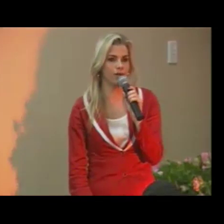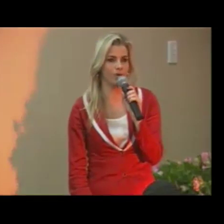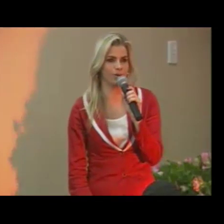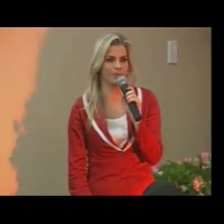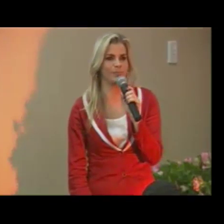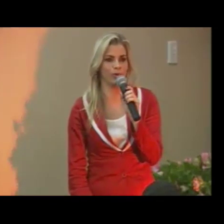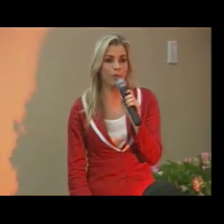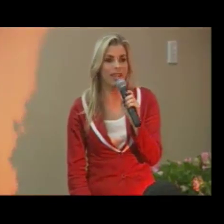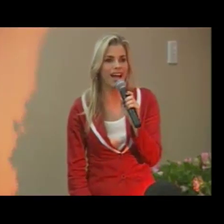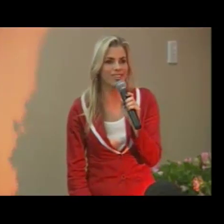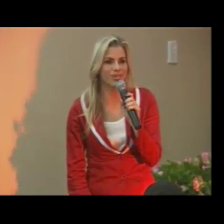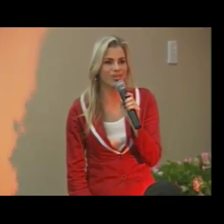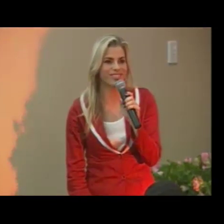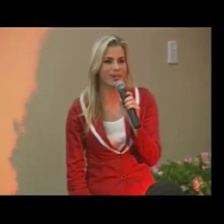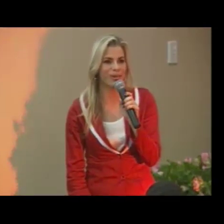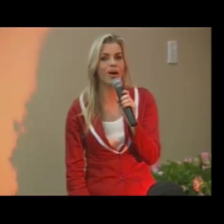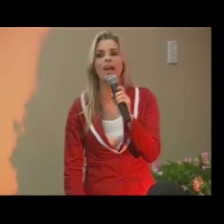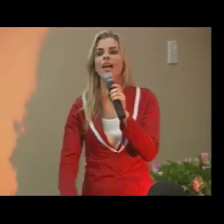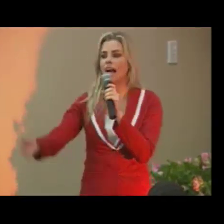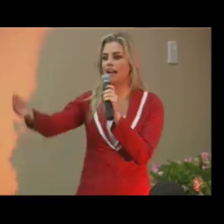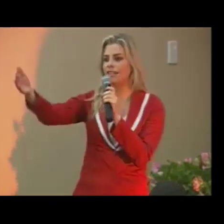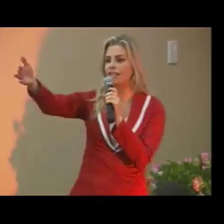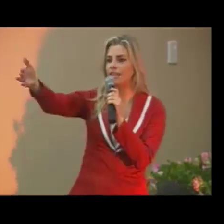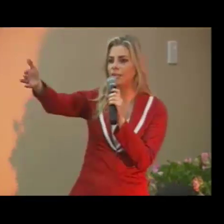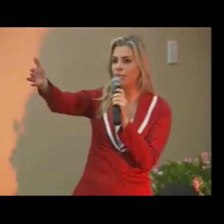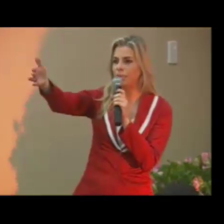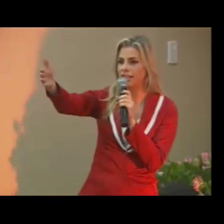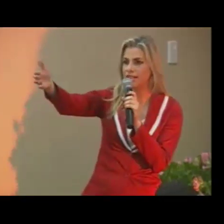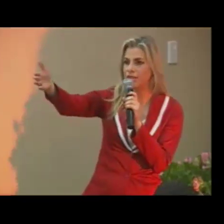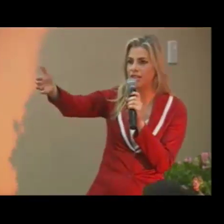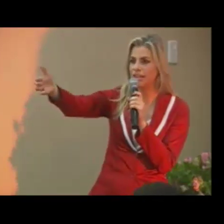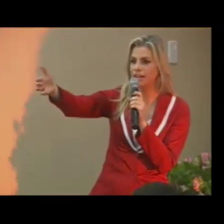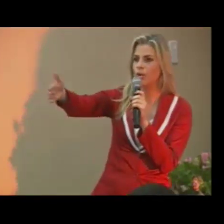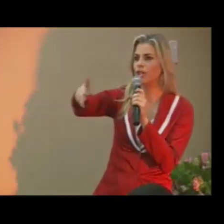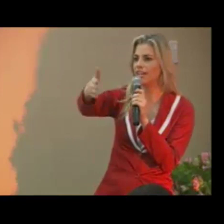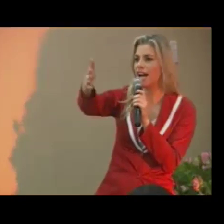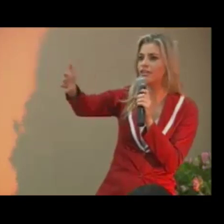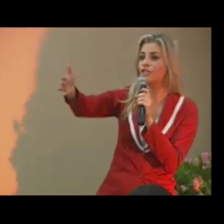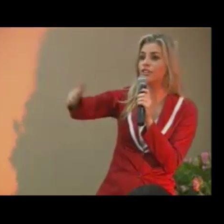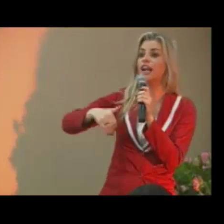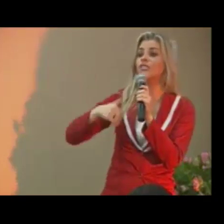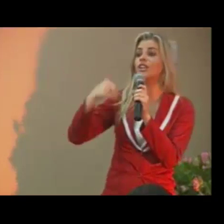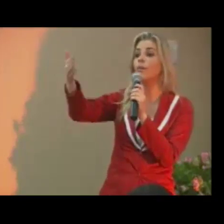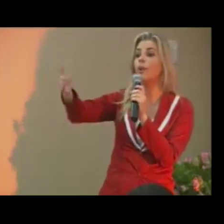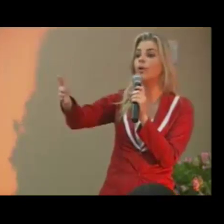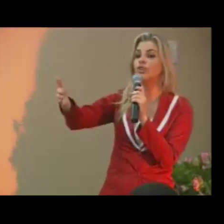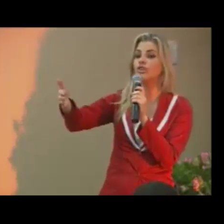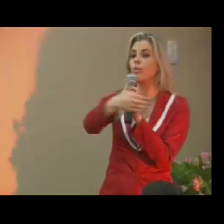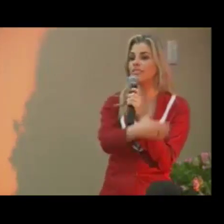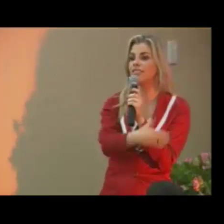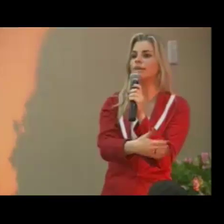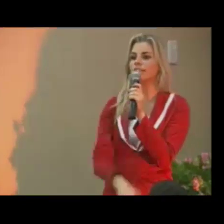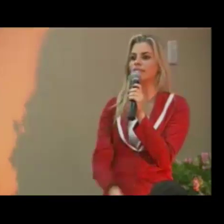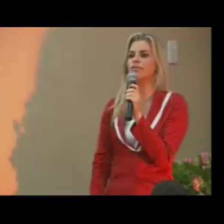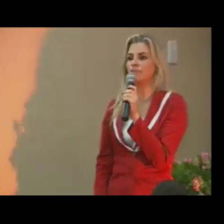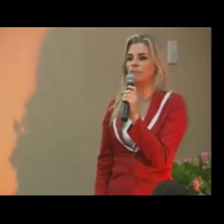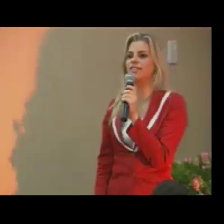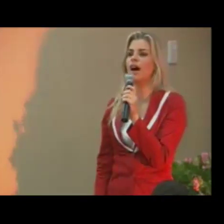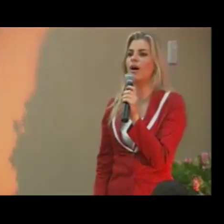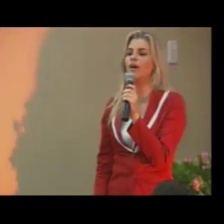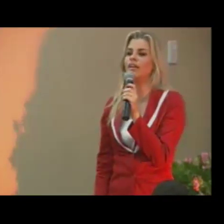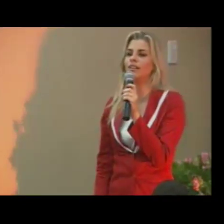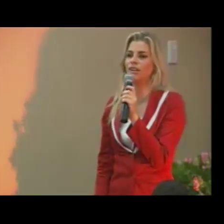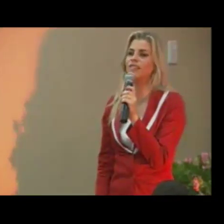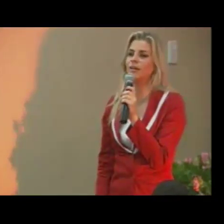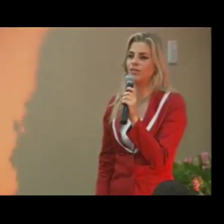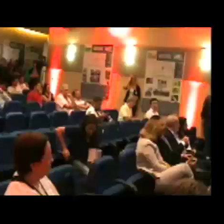ações que a Câmara tem desenvolvido. Muito obrigada a todos, tá bom? Agradecer também a presença dos líderes comunitários, da sociedade. Daqui a pouco a gente começa,